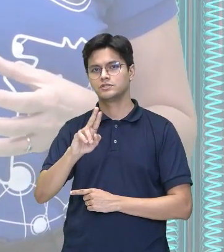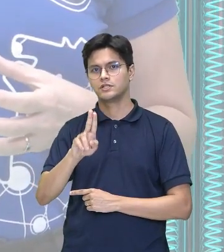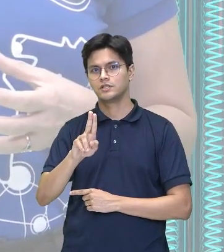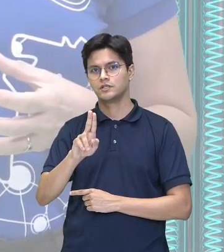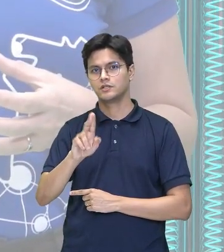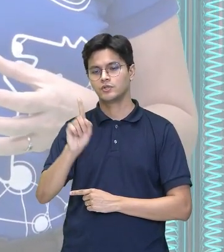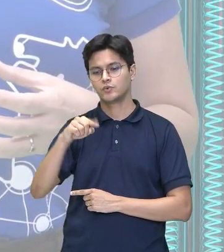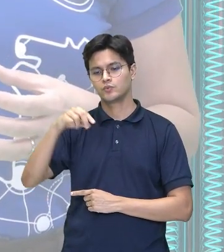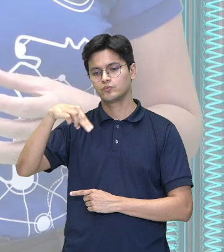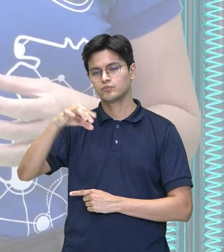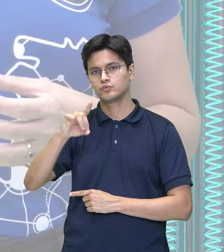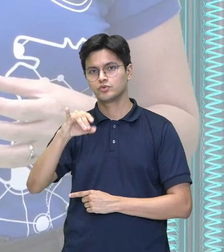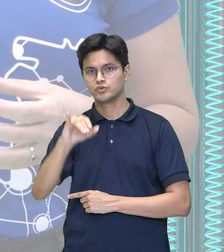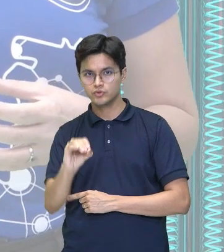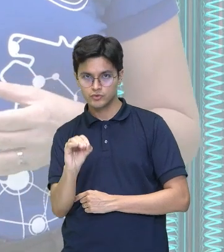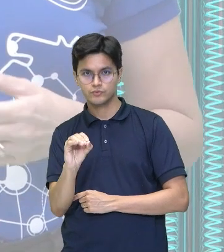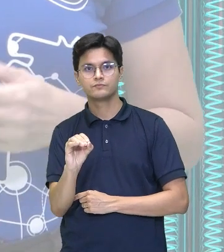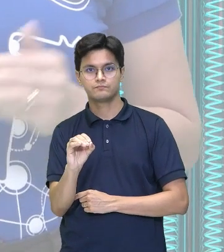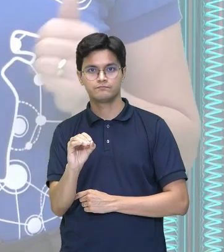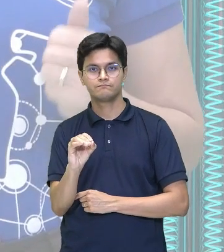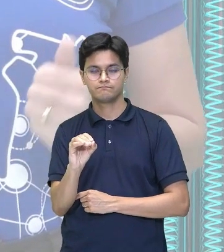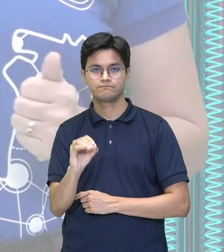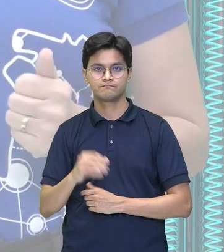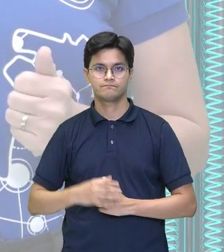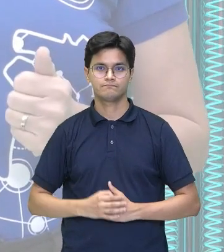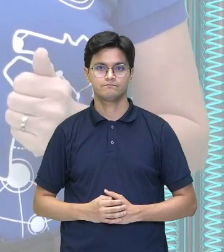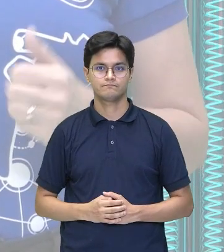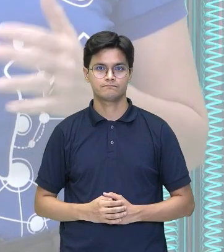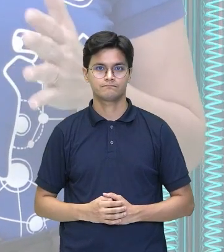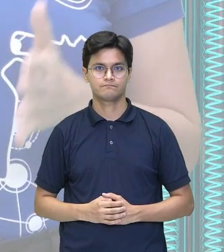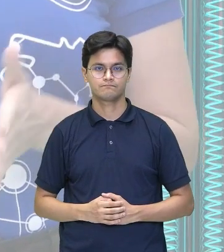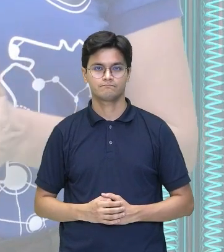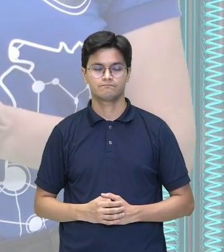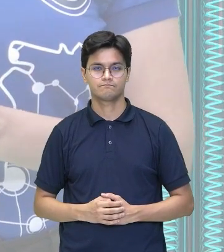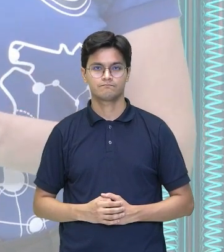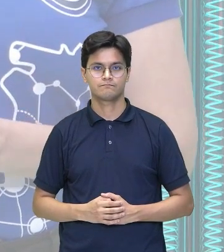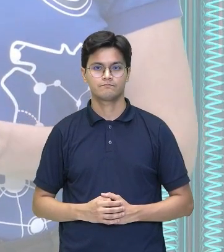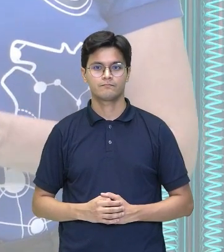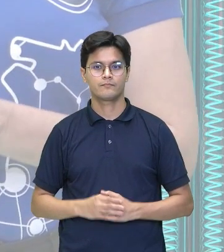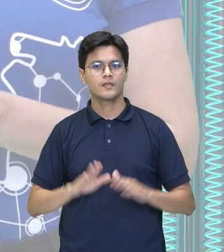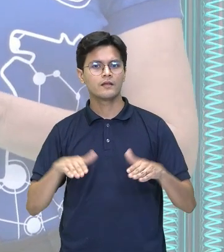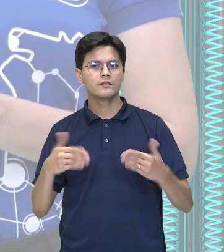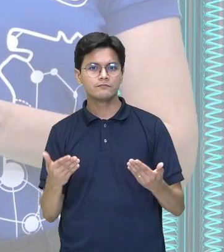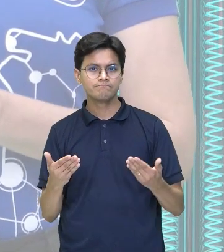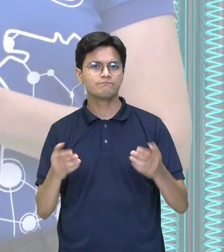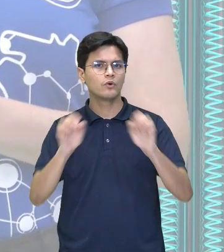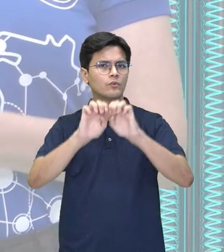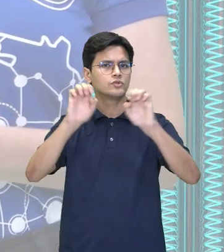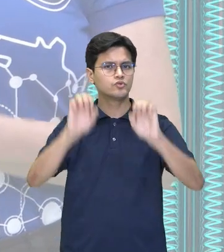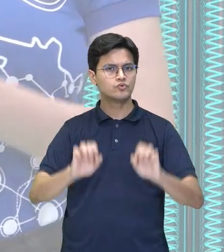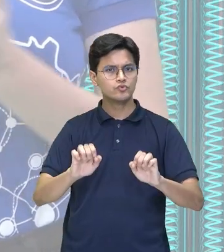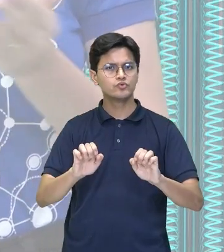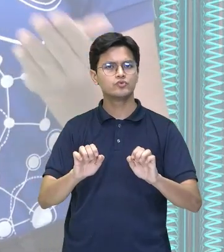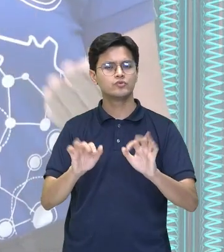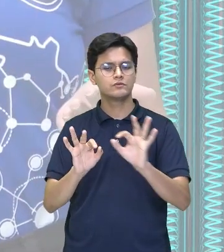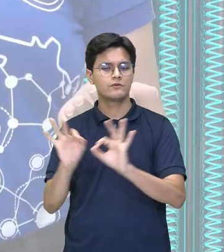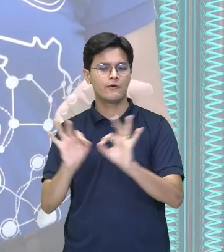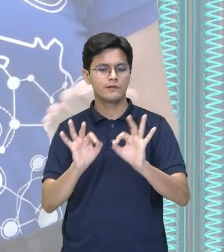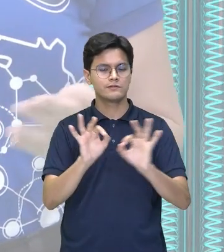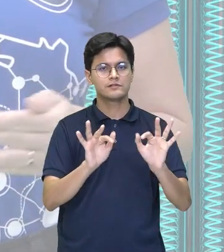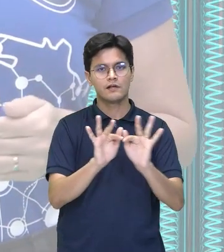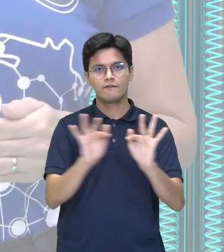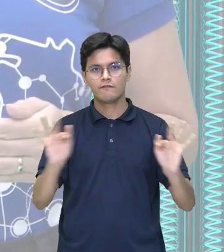O endo, indo, ando em inglês é o ing. Right? Então, qual é a estrutura para formar uma frase na